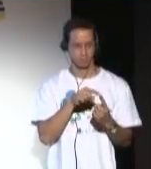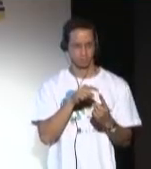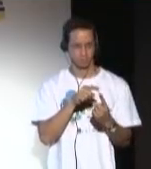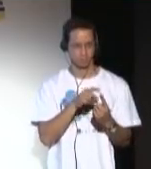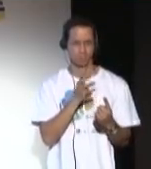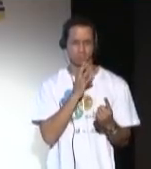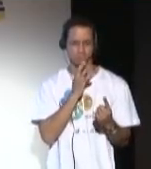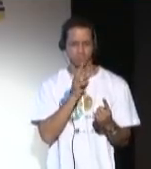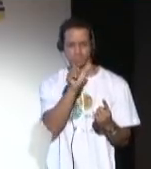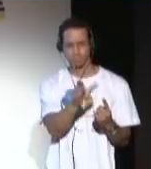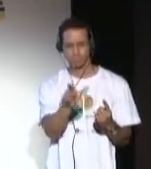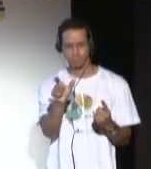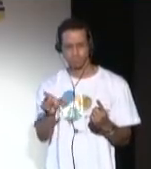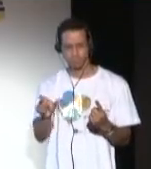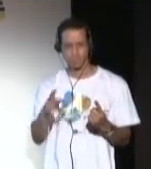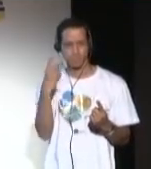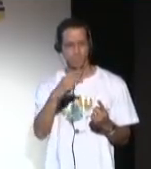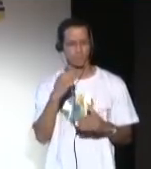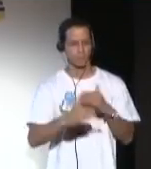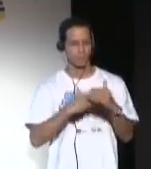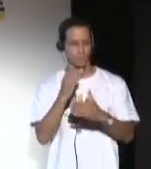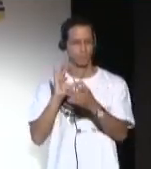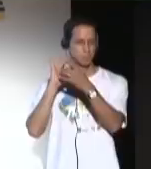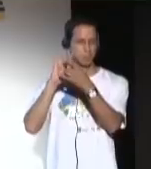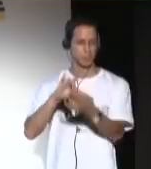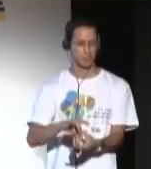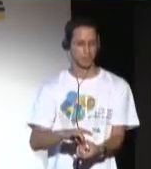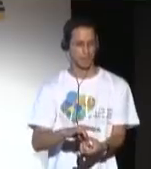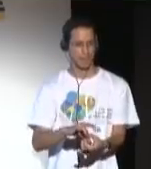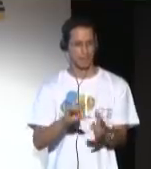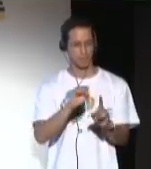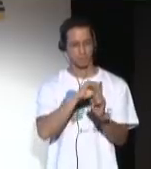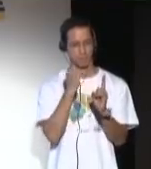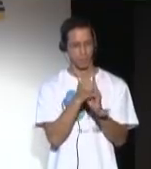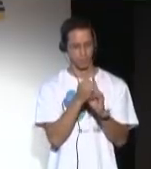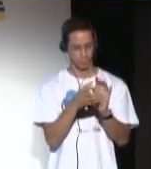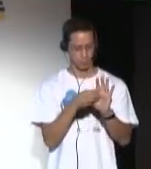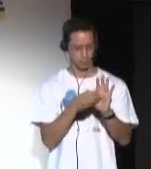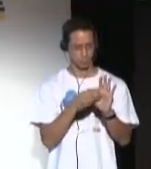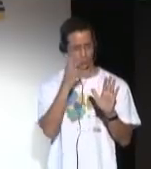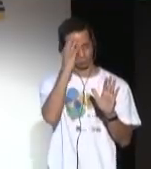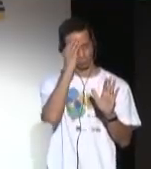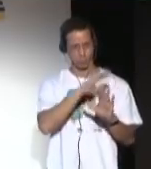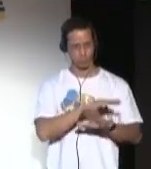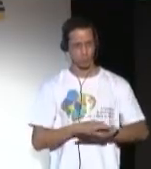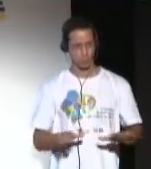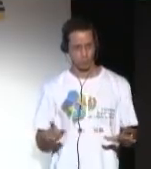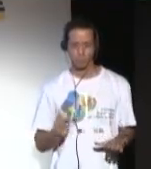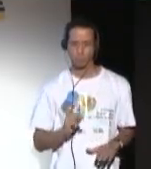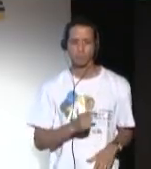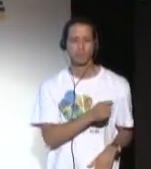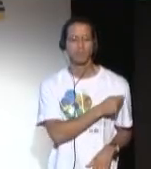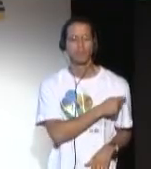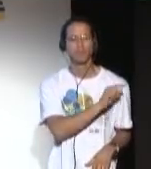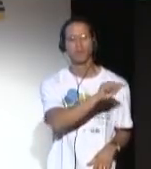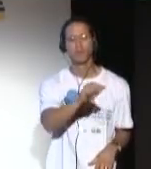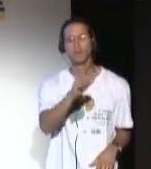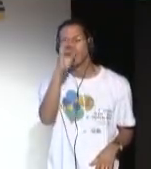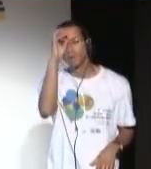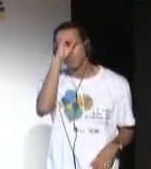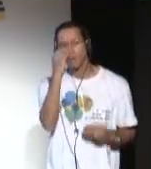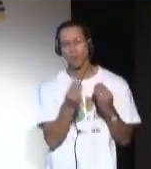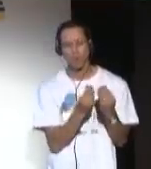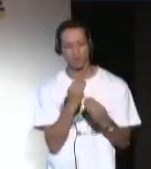seu desenvolvimento no contexto social. Não é bastante você só saber o conteúdo. Você precisa saber como as crianças aprendem, como que